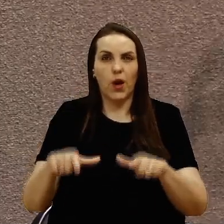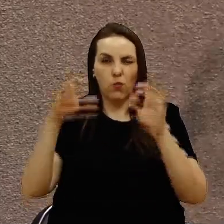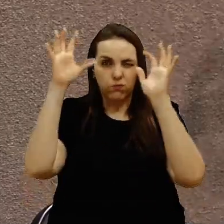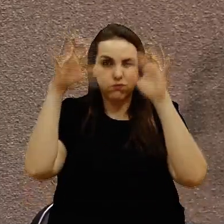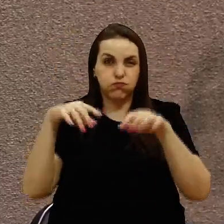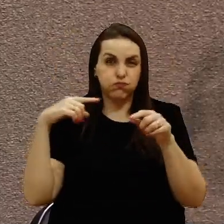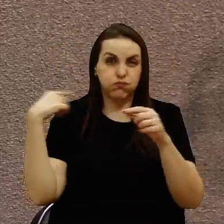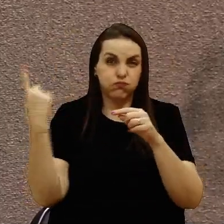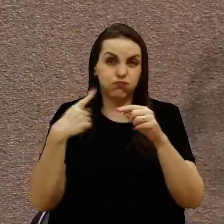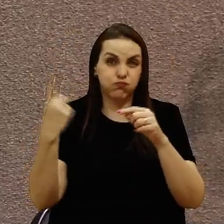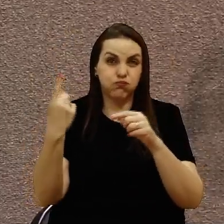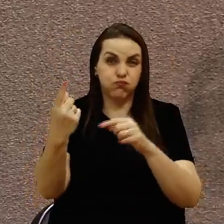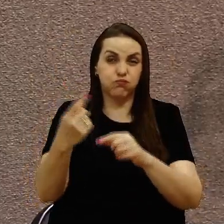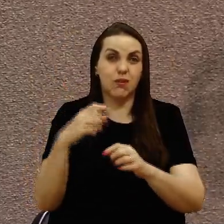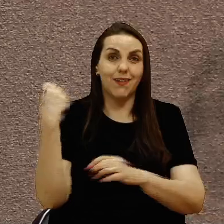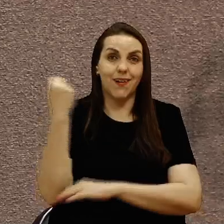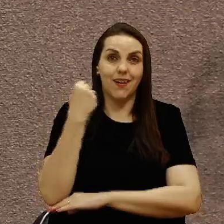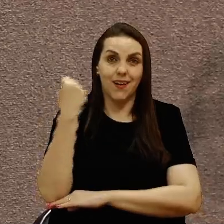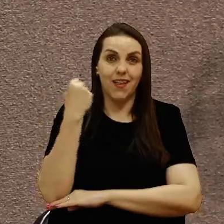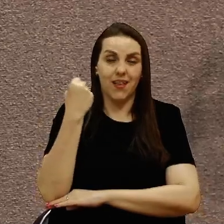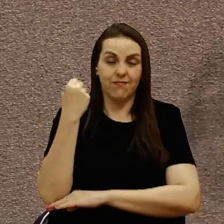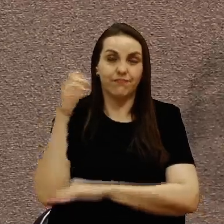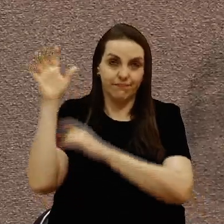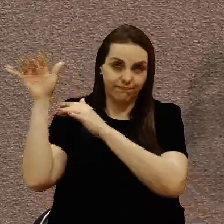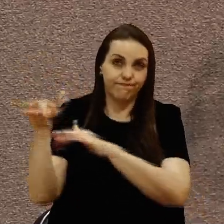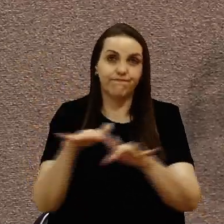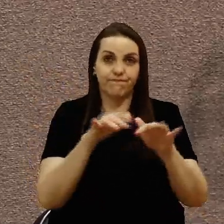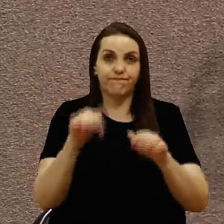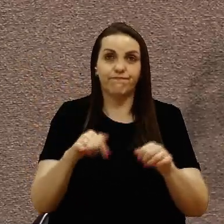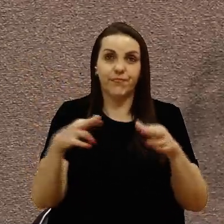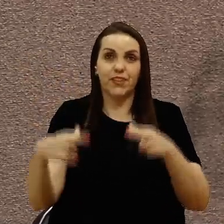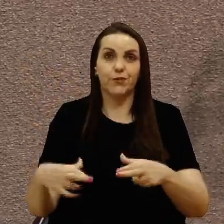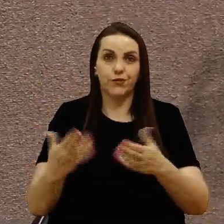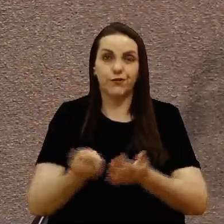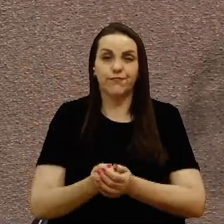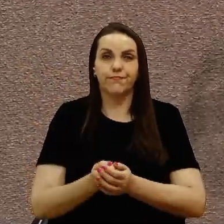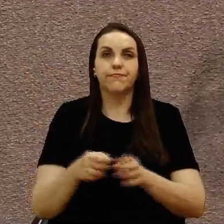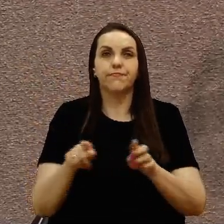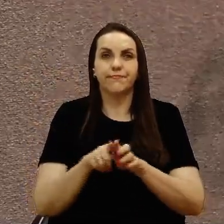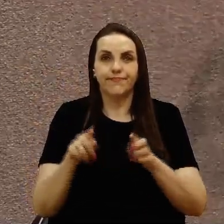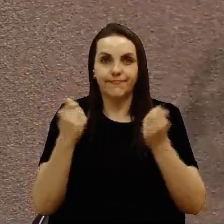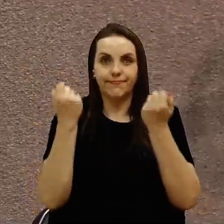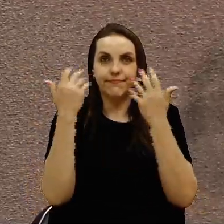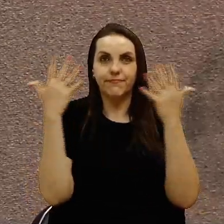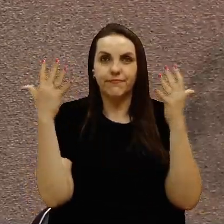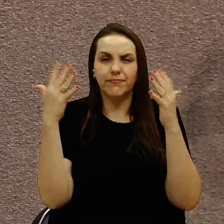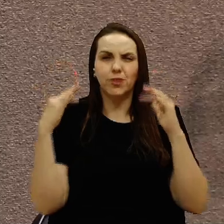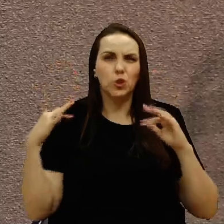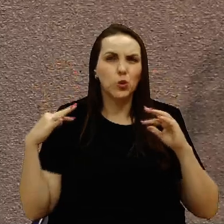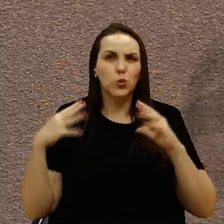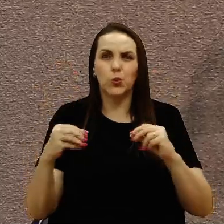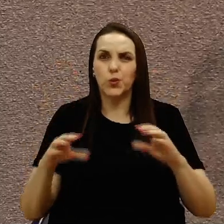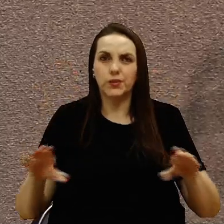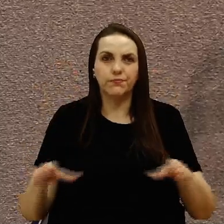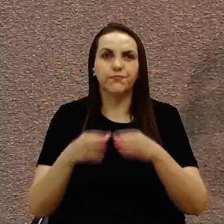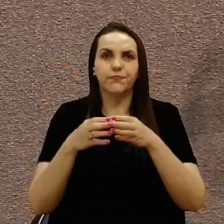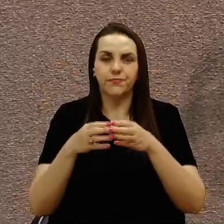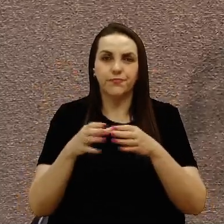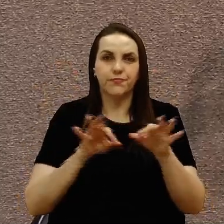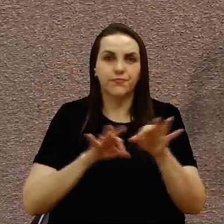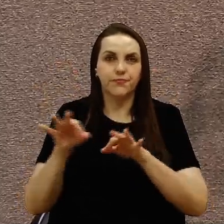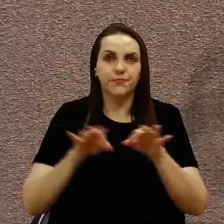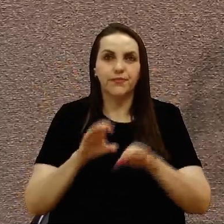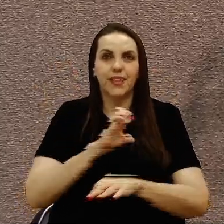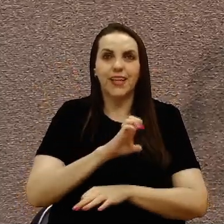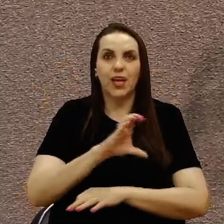região. Gostaria de fazer um voto de congratulações a toda a equipe que organizou a Eco Race. Eu tive a